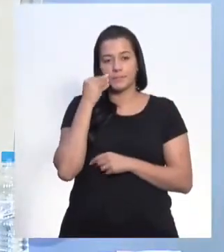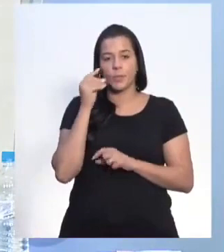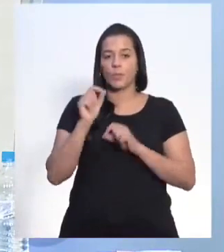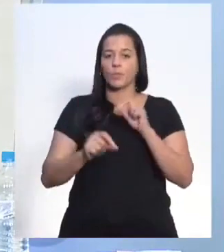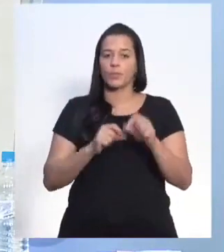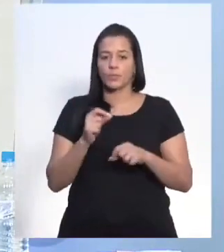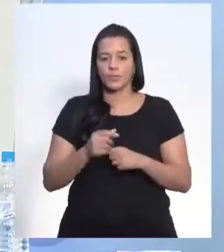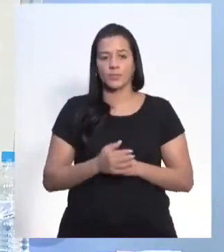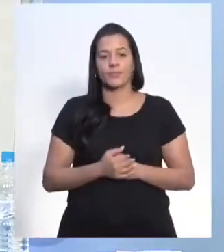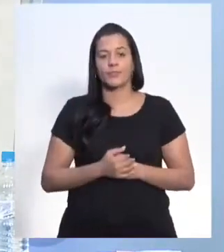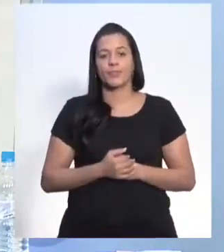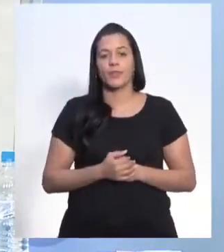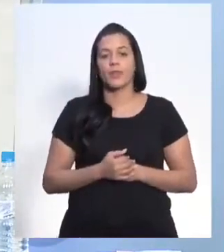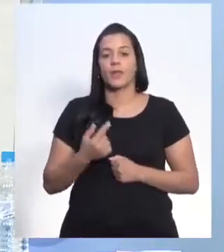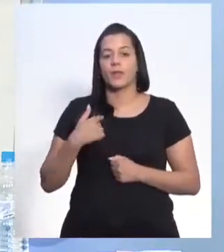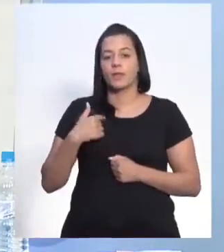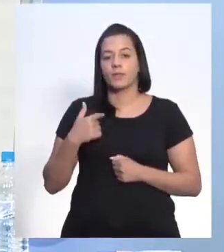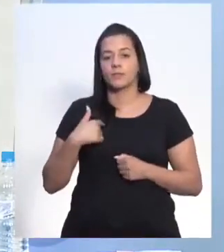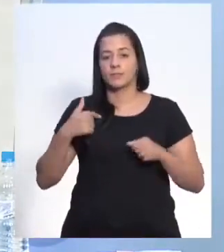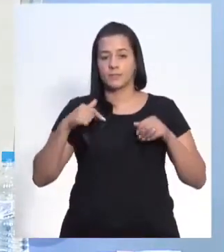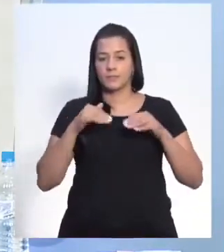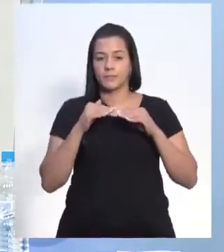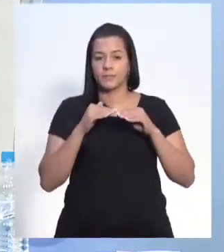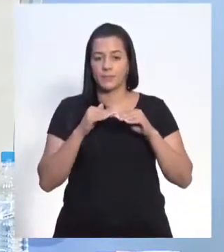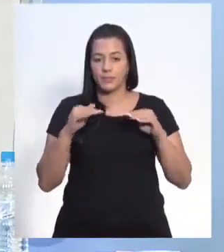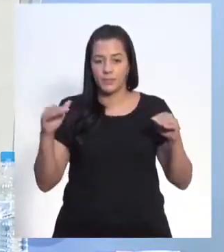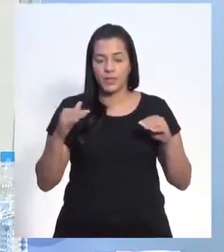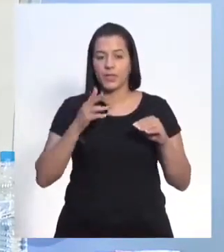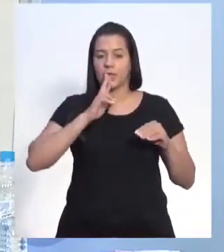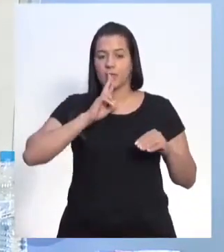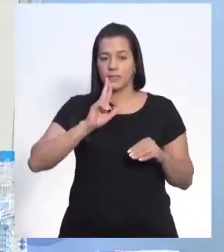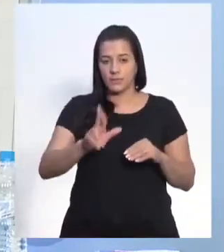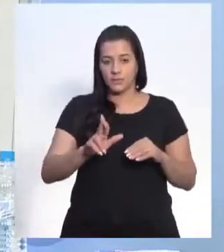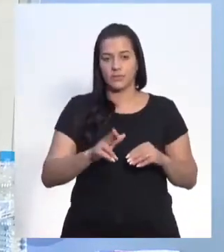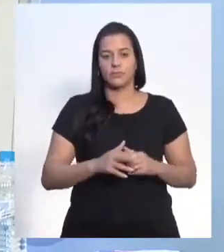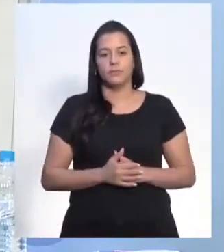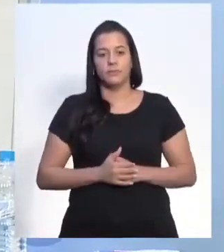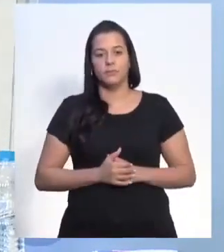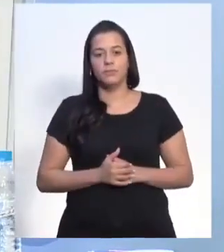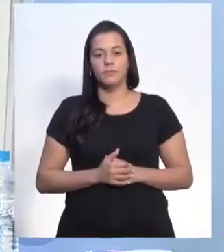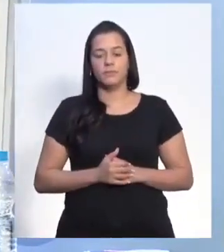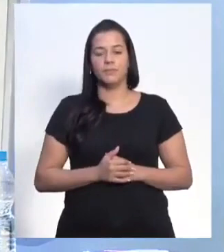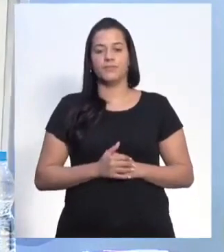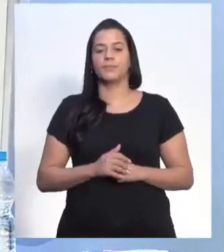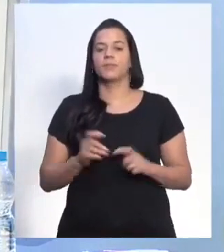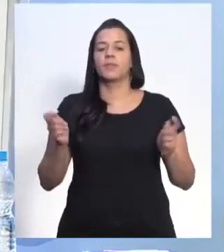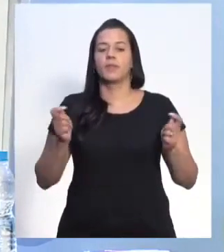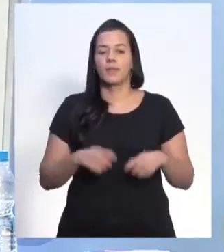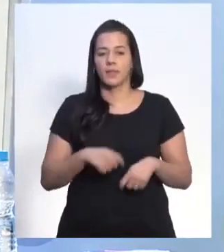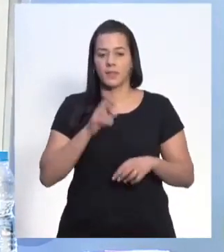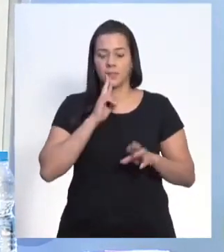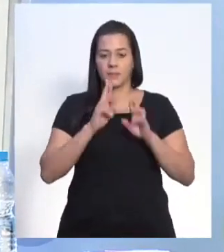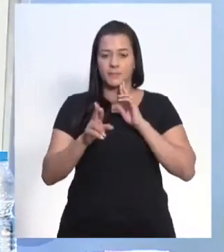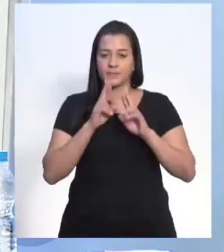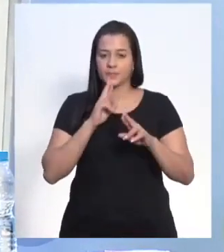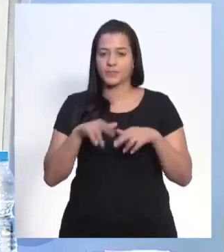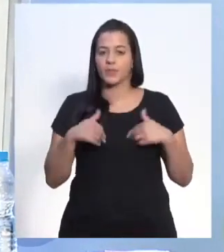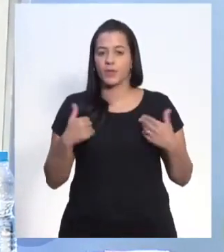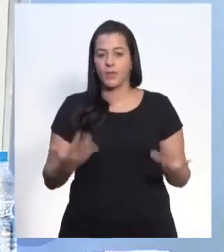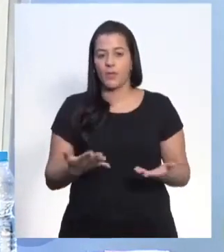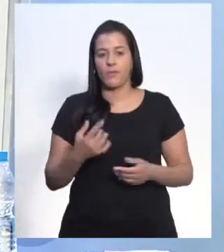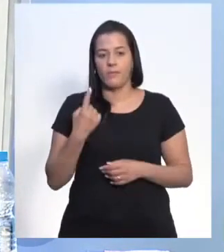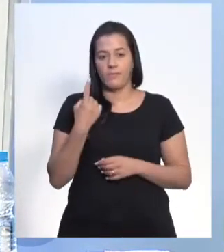viciado. O nosso espaço amostral são as respostas do lançamento de um dado. Quais respostas eu posso obter quando eu lanço um